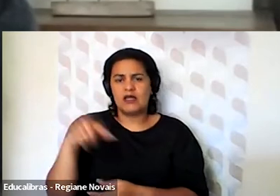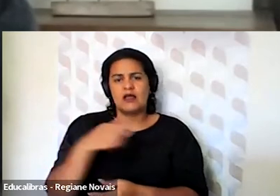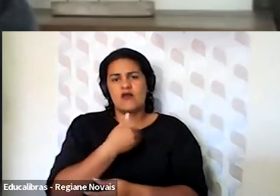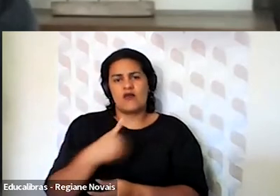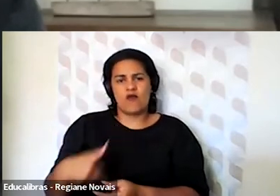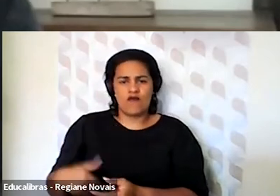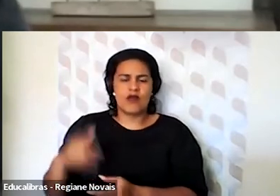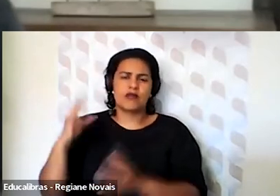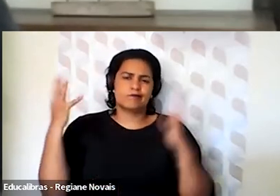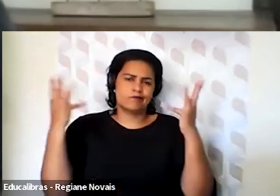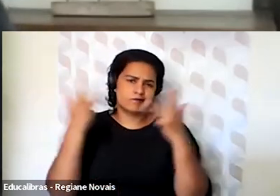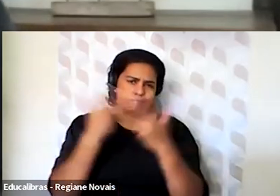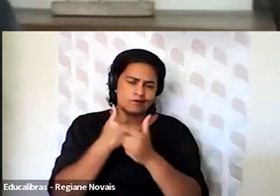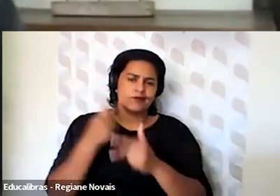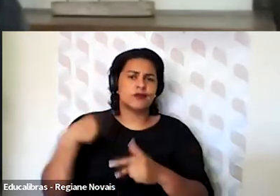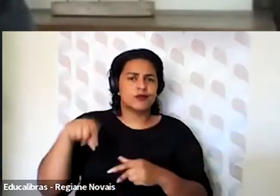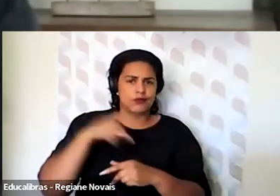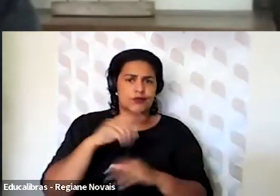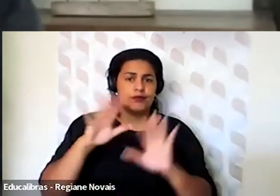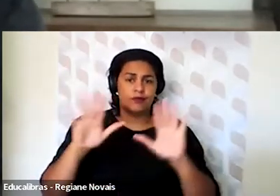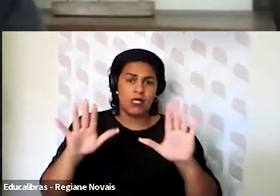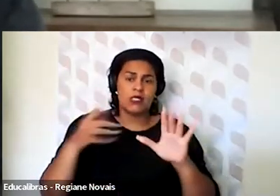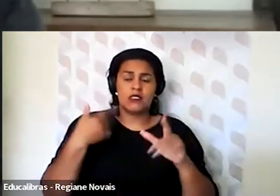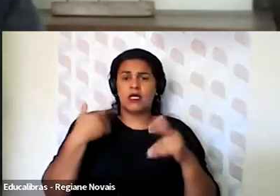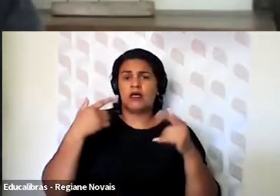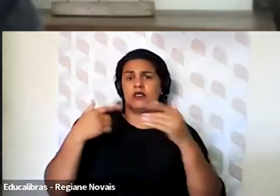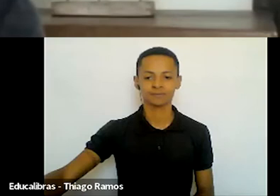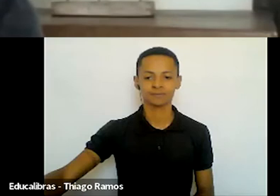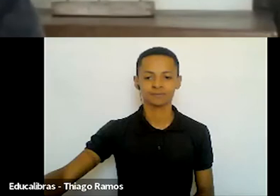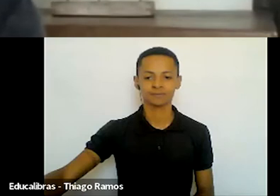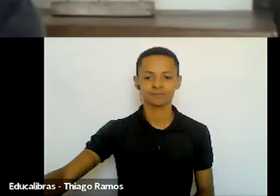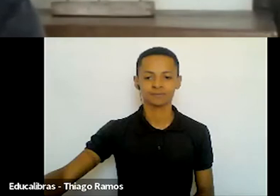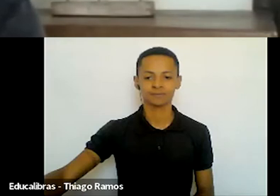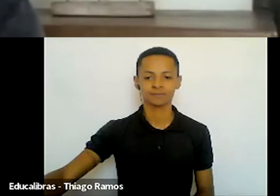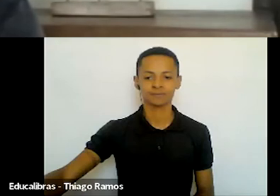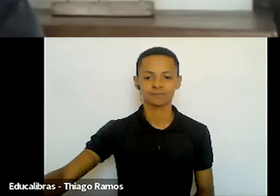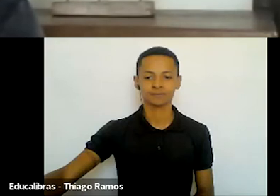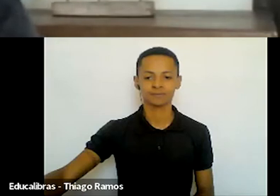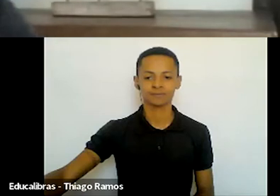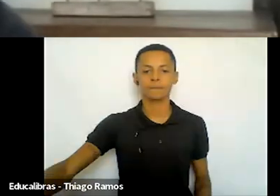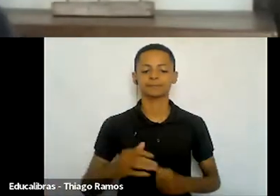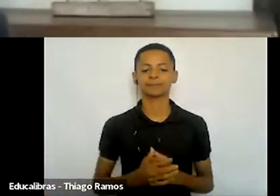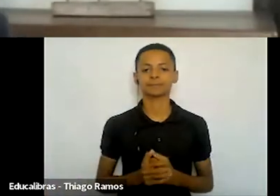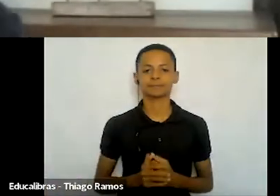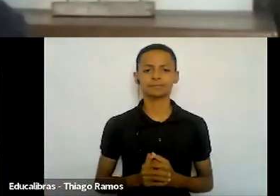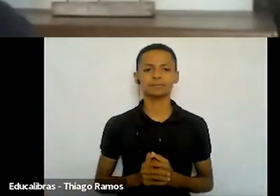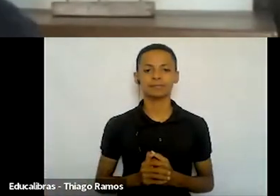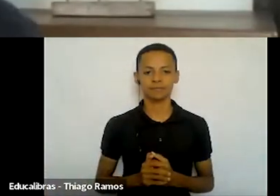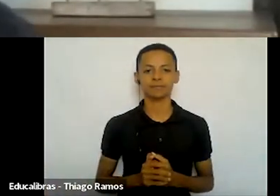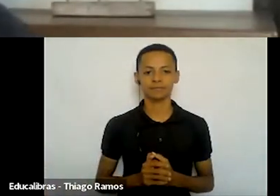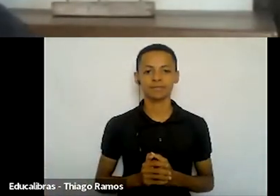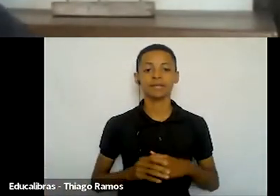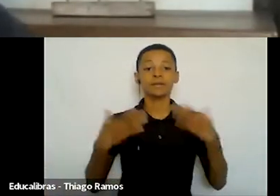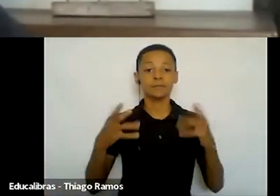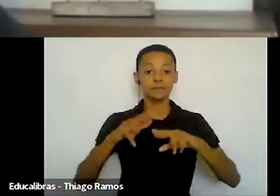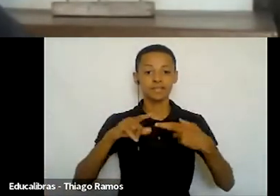Paulo, mas eu não diria que foi um governo de esquerda ou de direita, esses termos me incomodam demais, porque colocam as pessoas... Eu acho que o que a gente tem